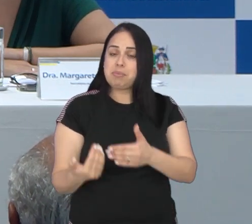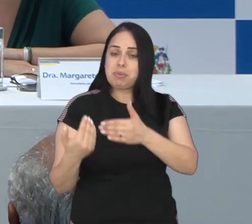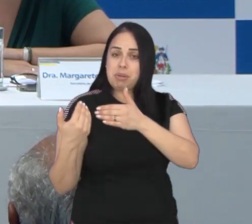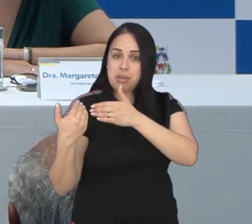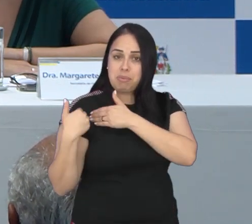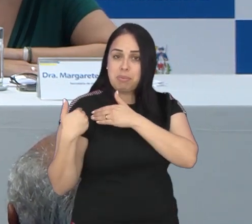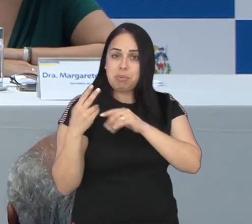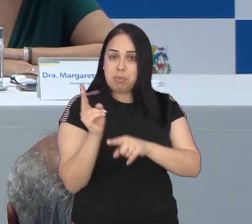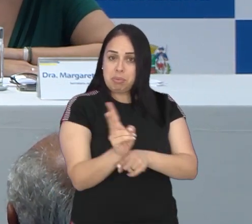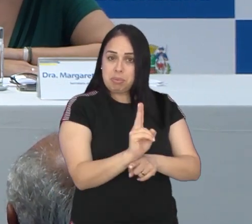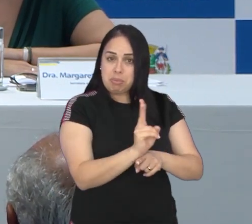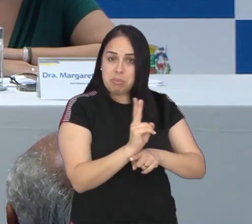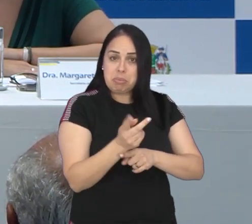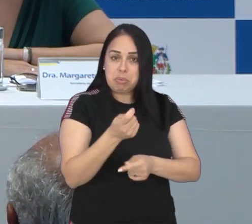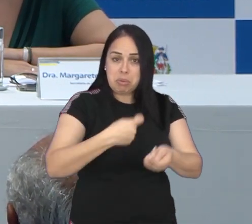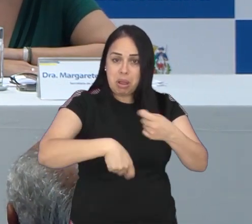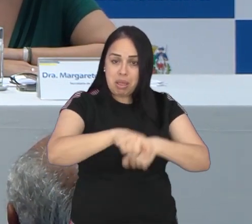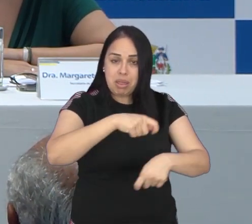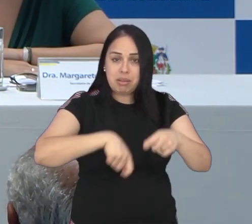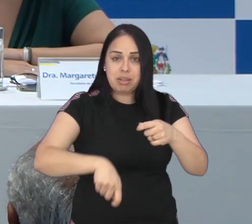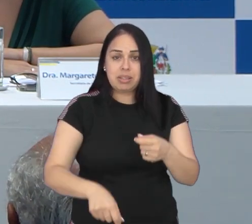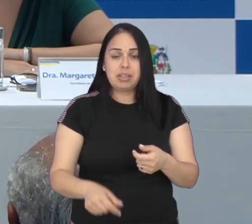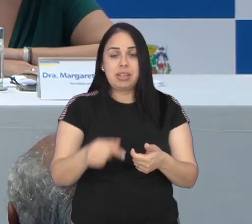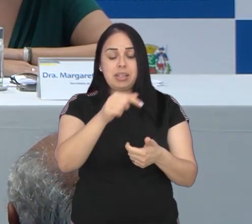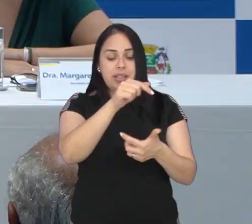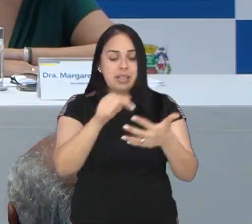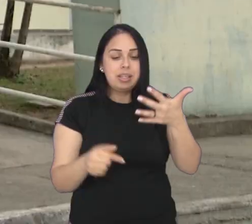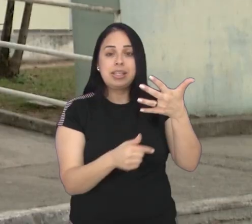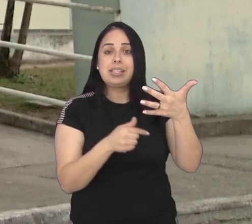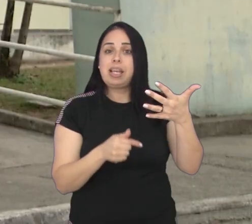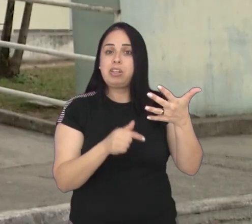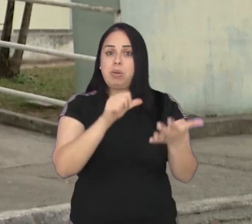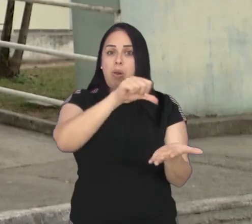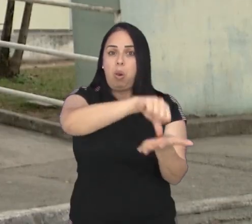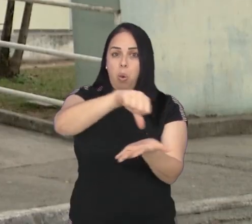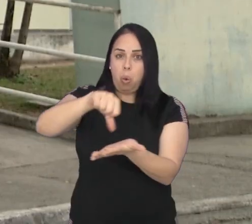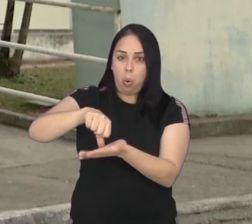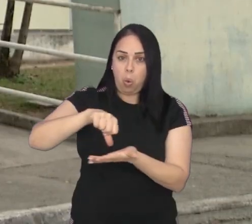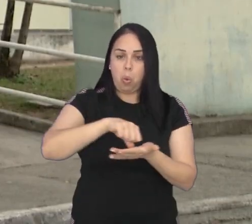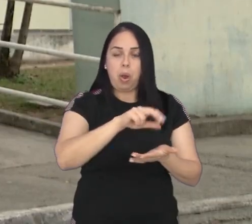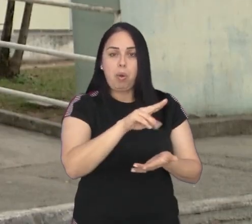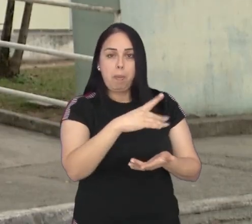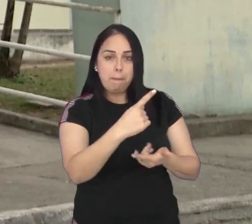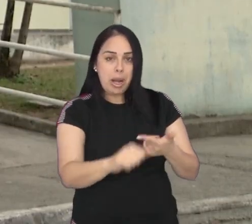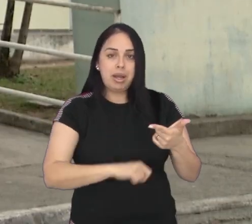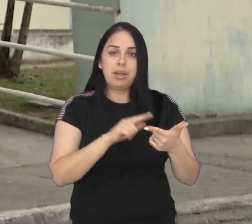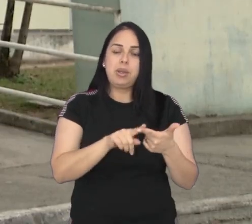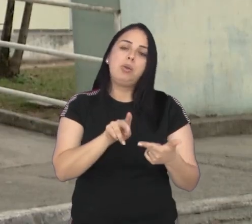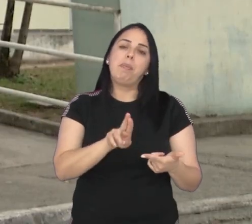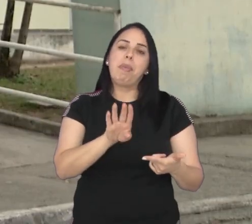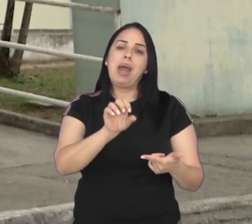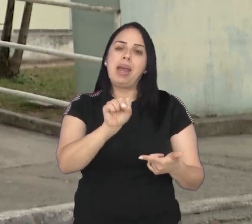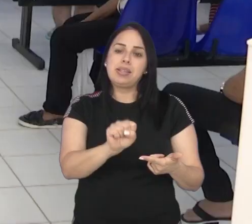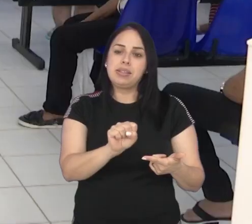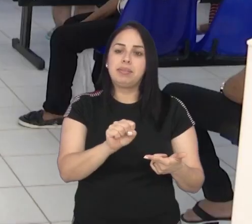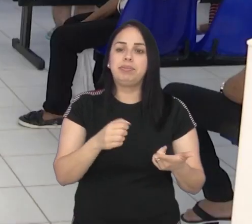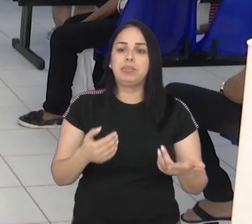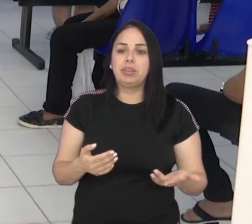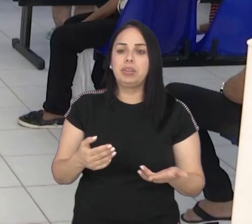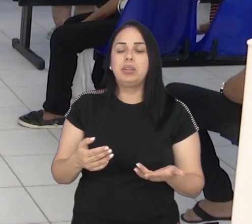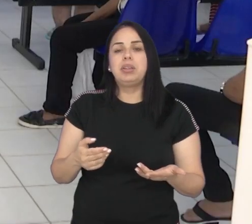Ciências da Saúde, responsável por realizar a gestão de 7 unidades de saúde, entre UPAs